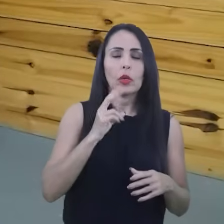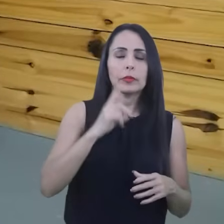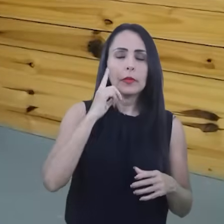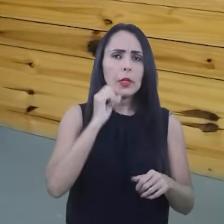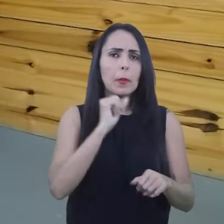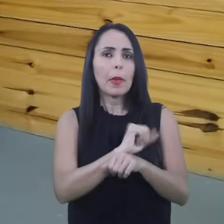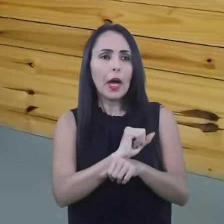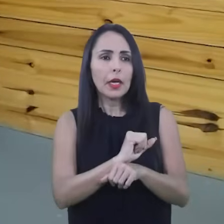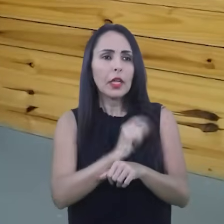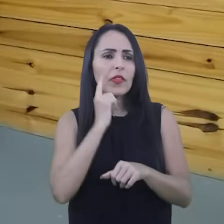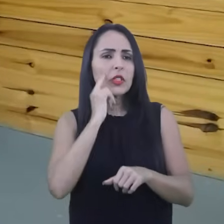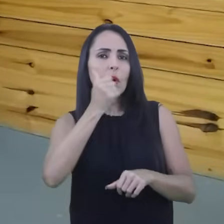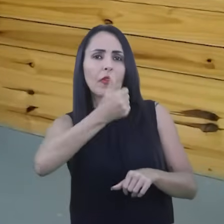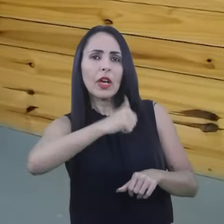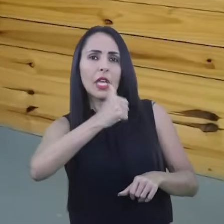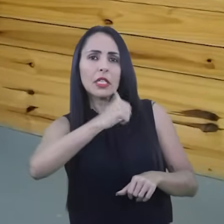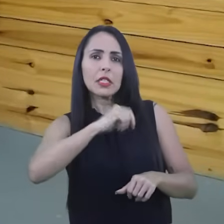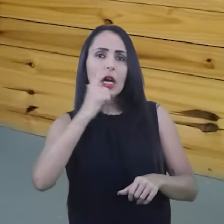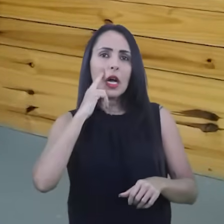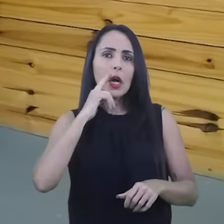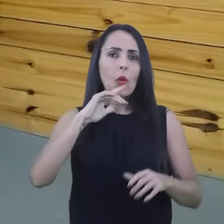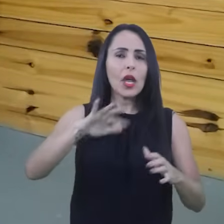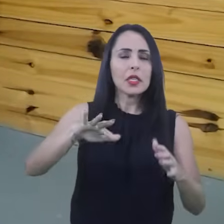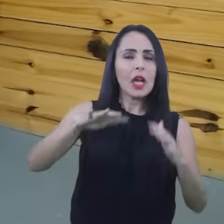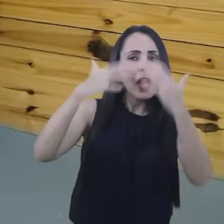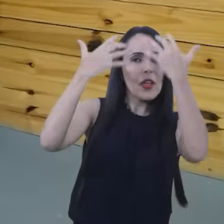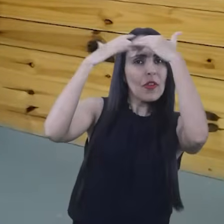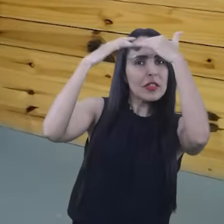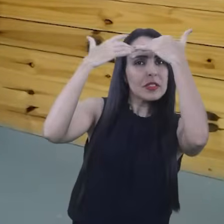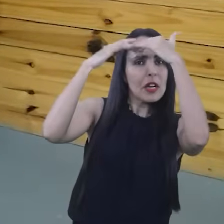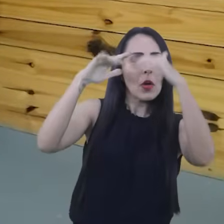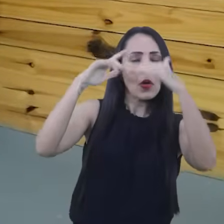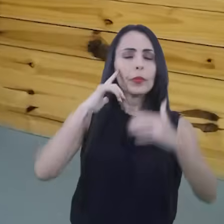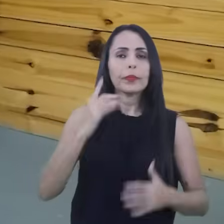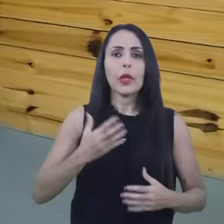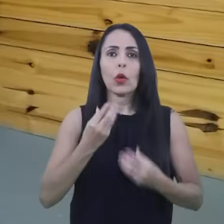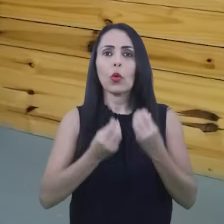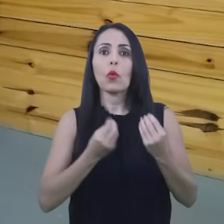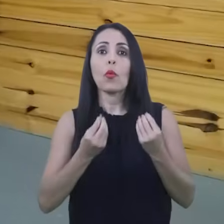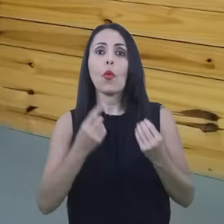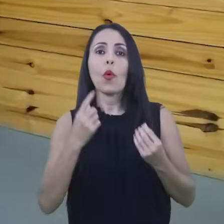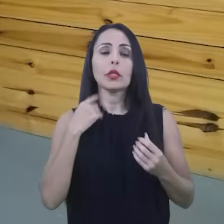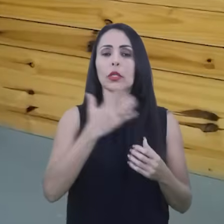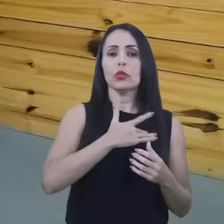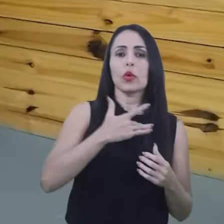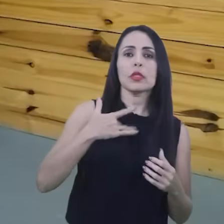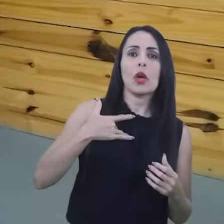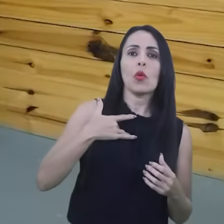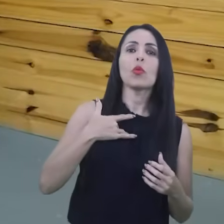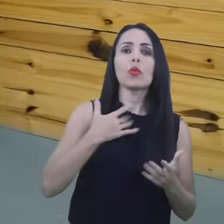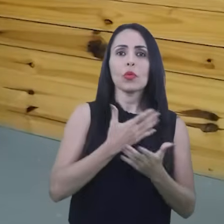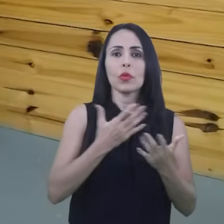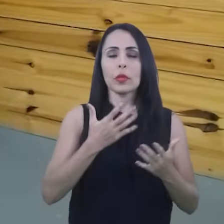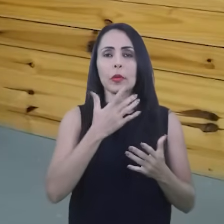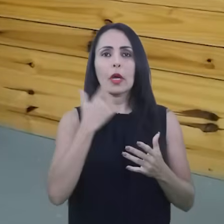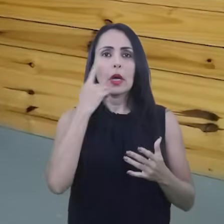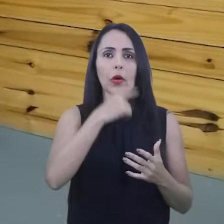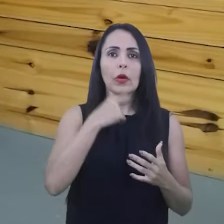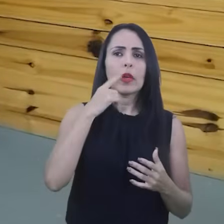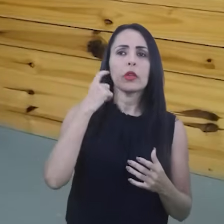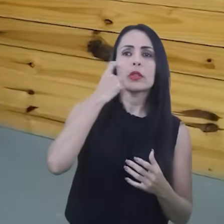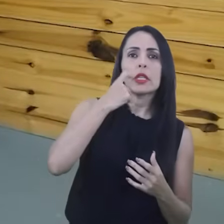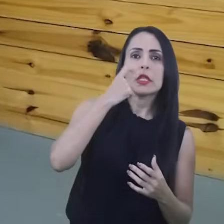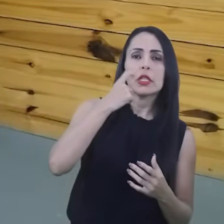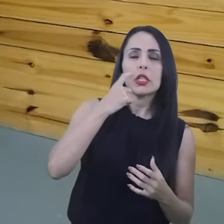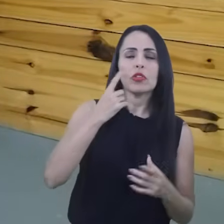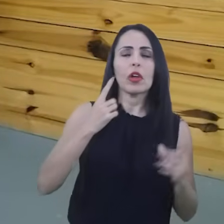essa autoavaliação, essa autorreflexão de a quantas anda a sua saúde bucal, né? Procure um cirurgião dentista da sua confiança,